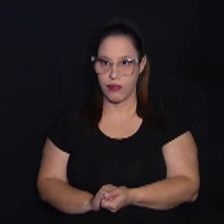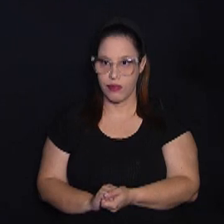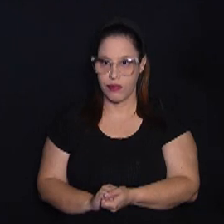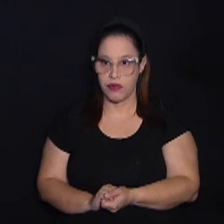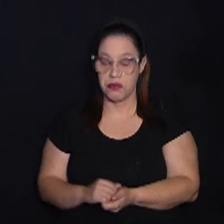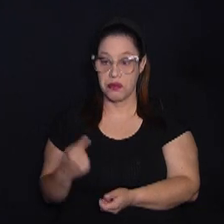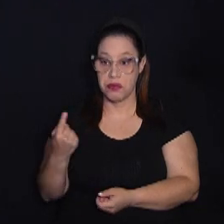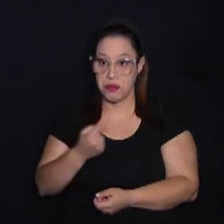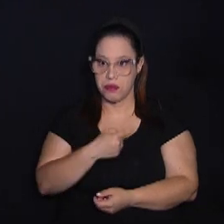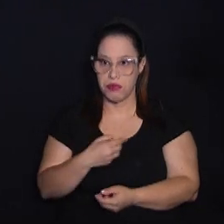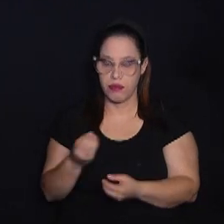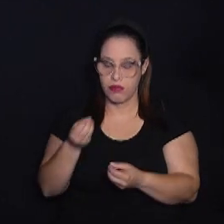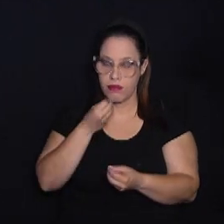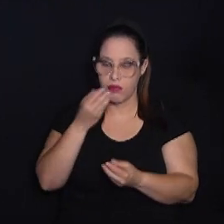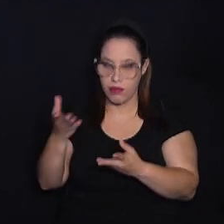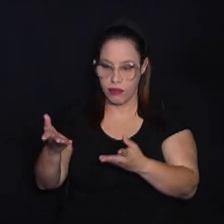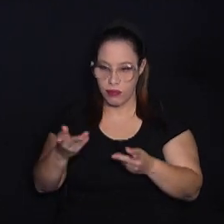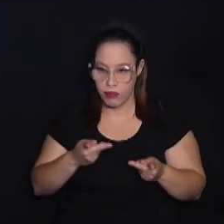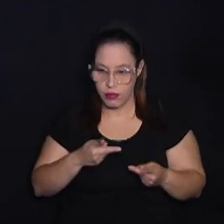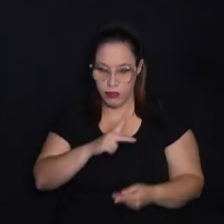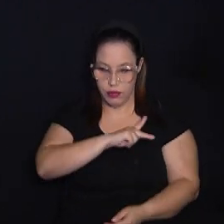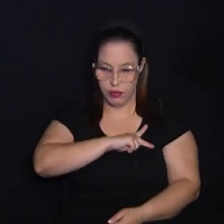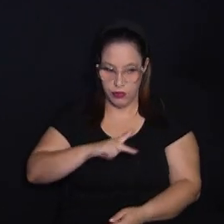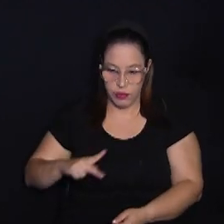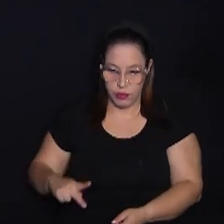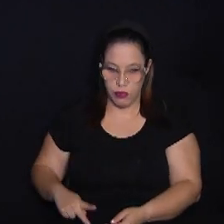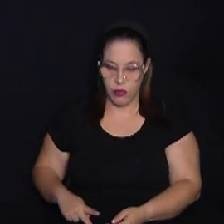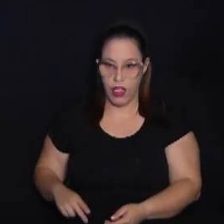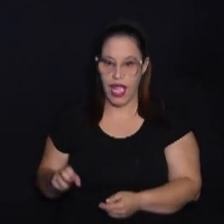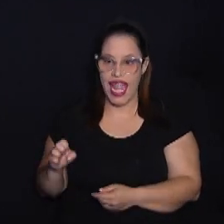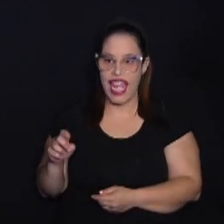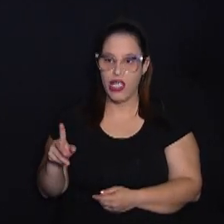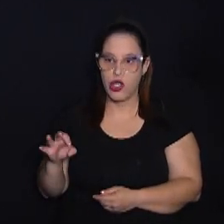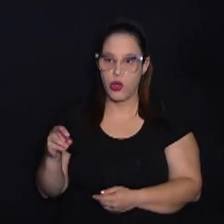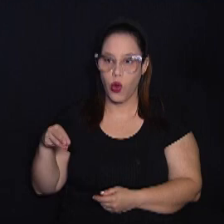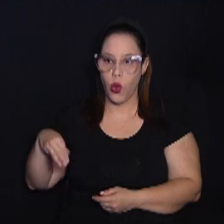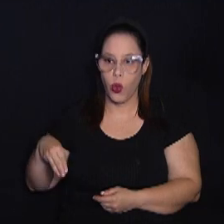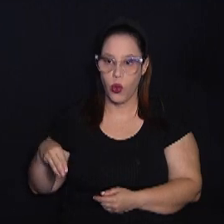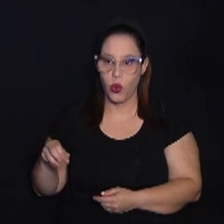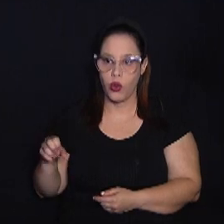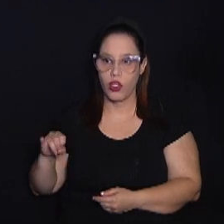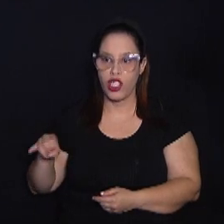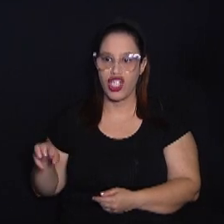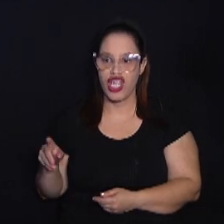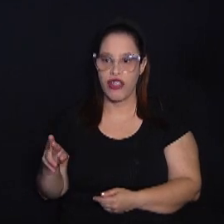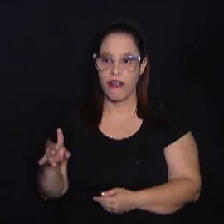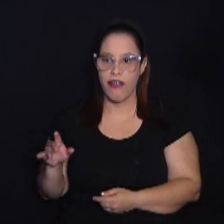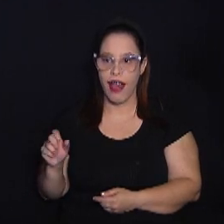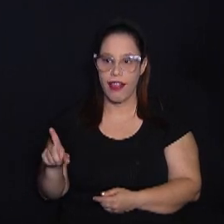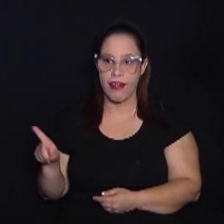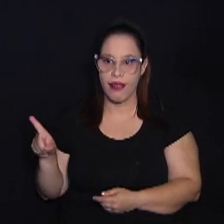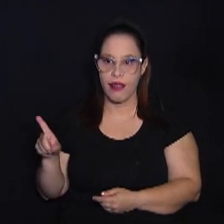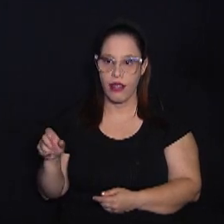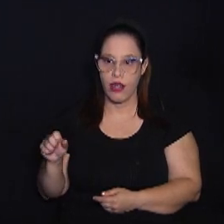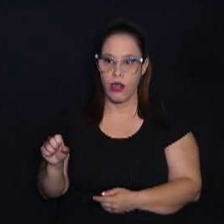Nós convidamos agora o presidente da Escom Campinas, Gervásio de Souza.